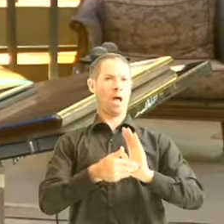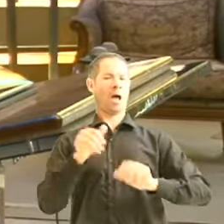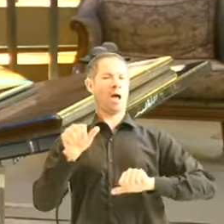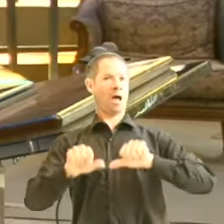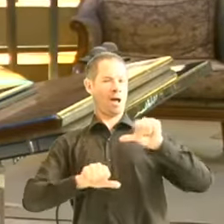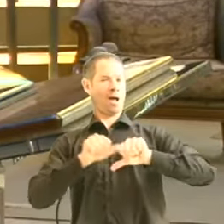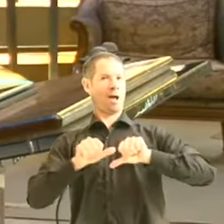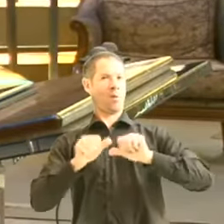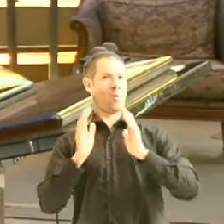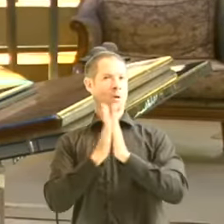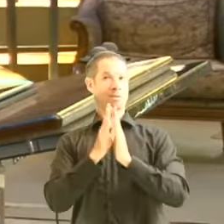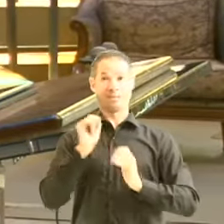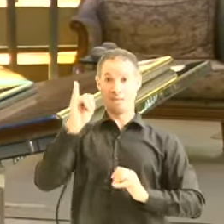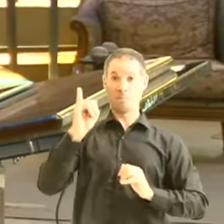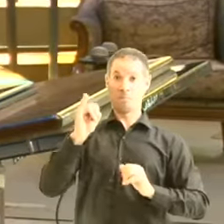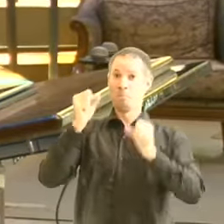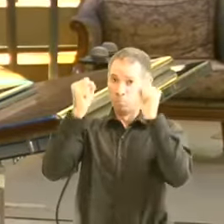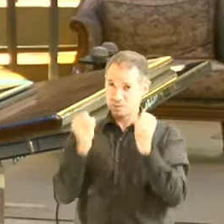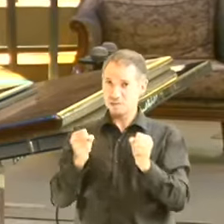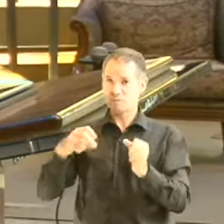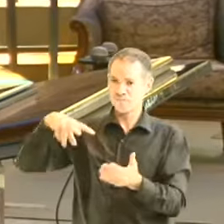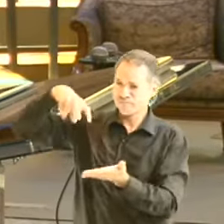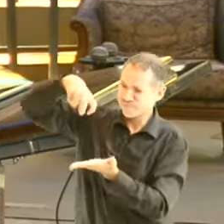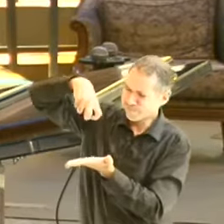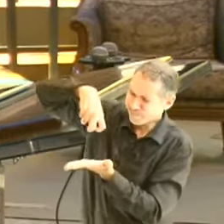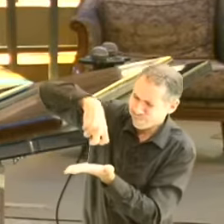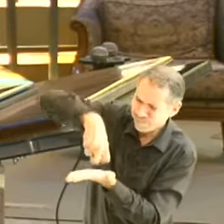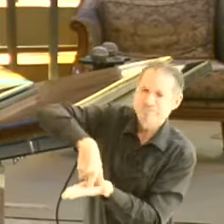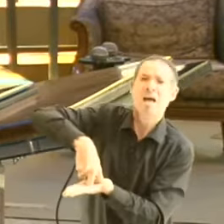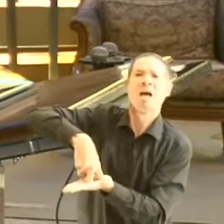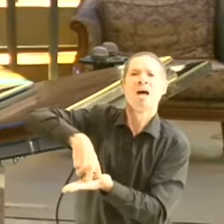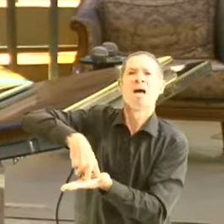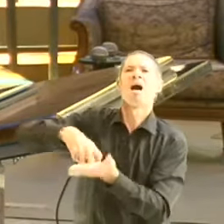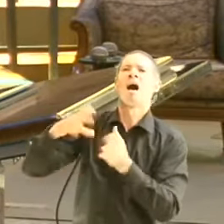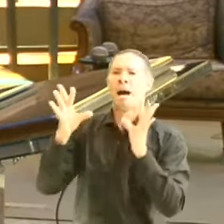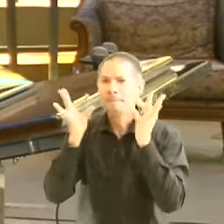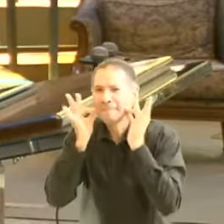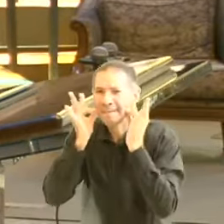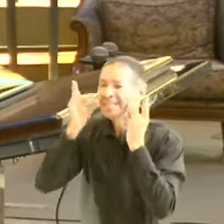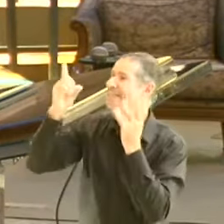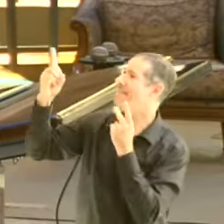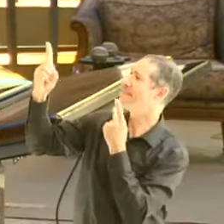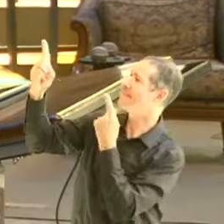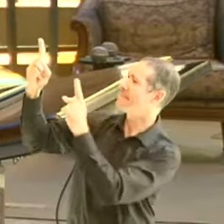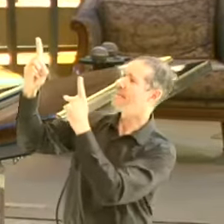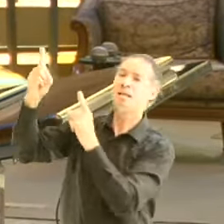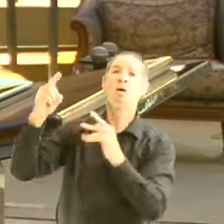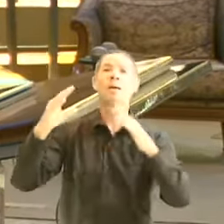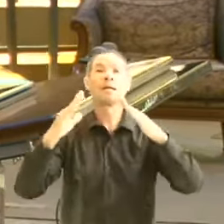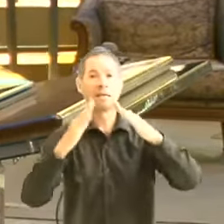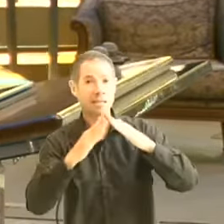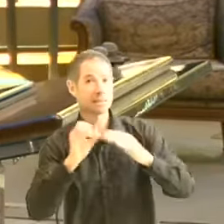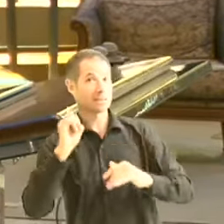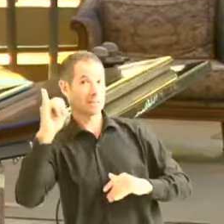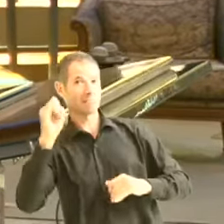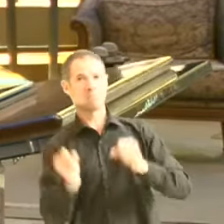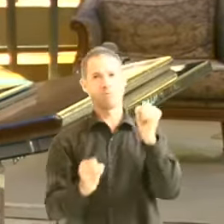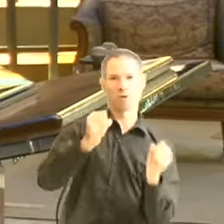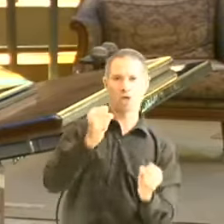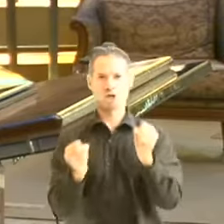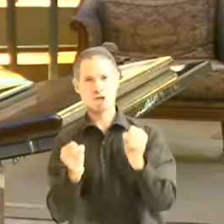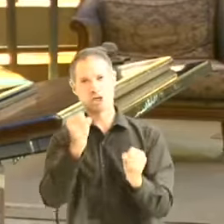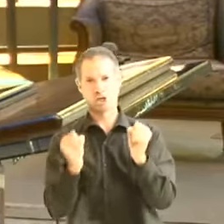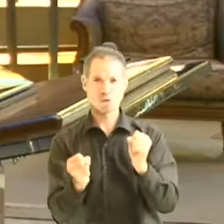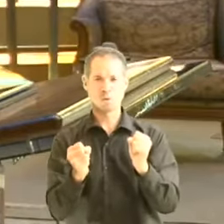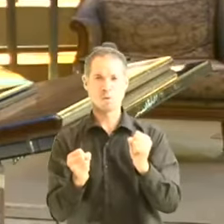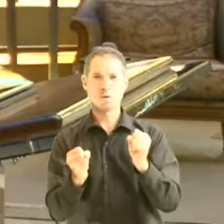oração. Se for possível, se ajoelhe aí, onde você está, na presença de Deus. Aí você que está em casa, se você está dirigindo o seu